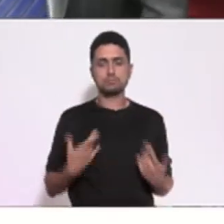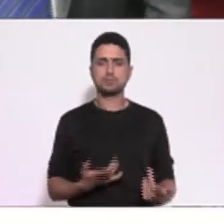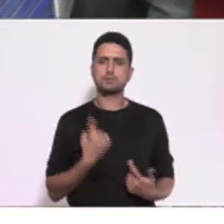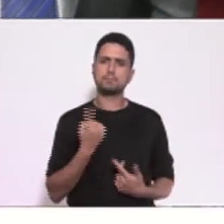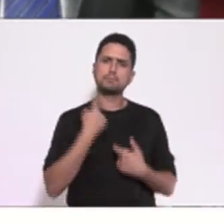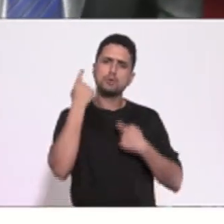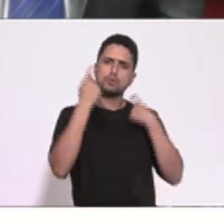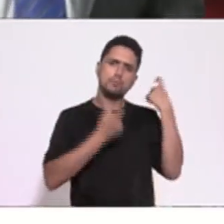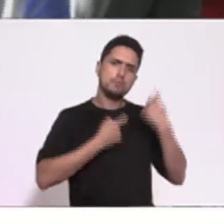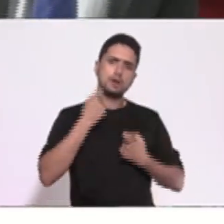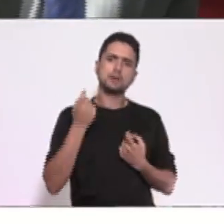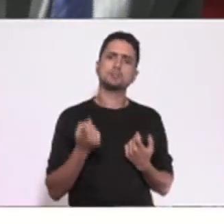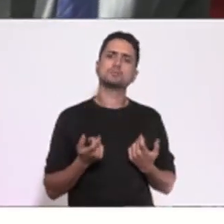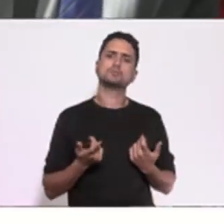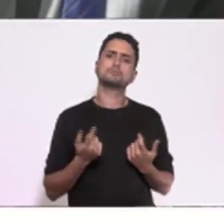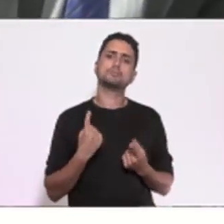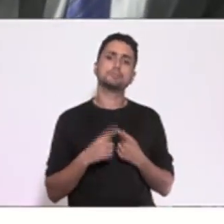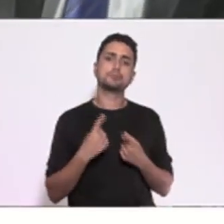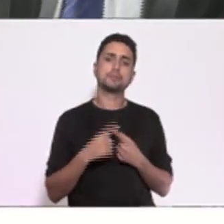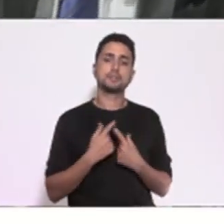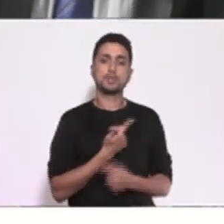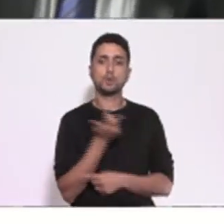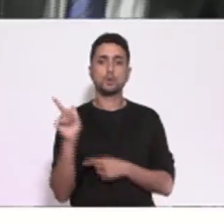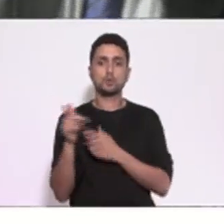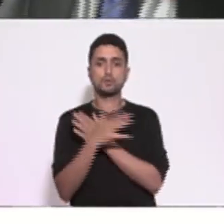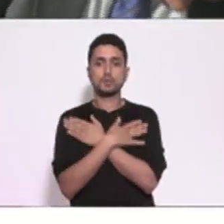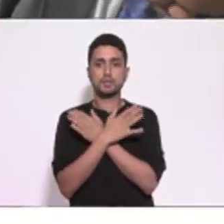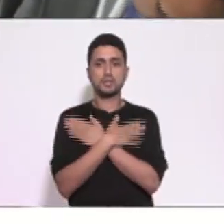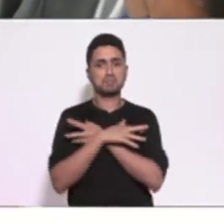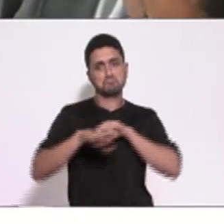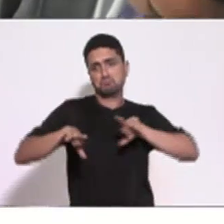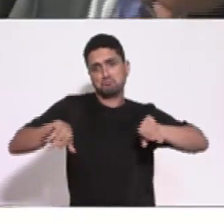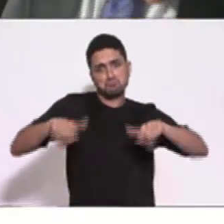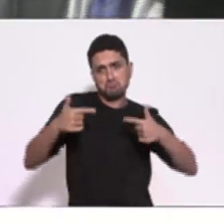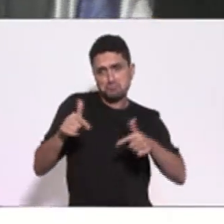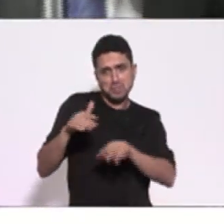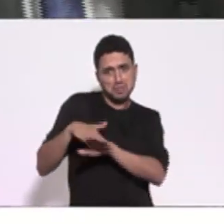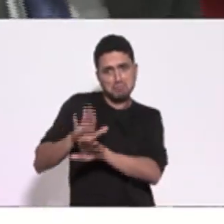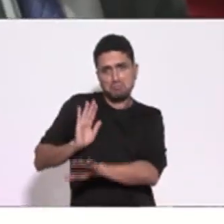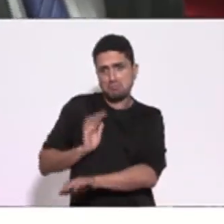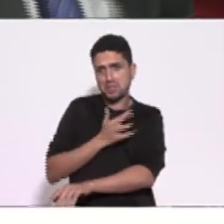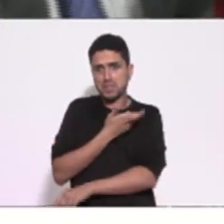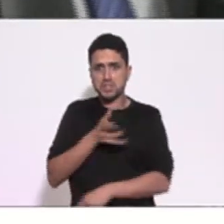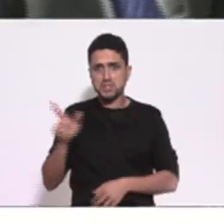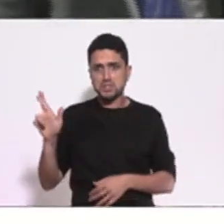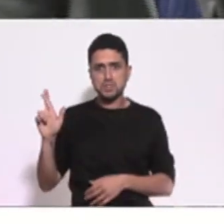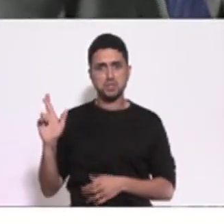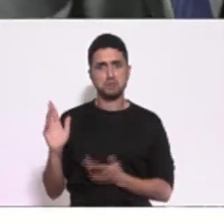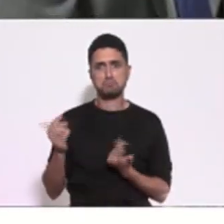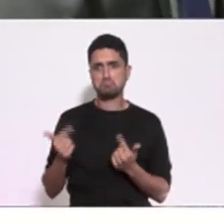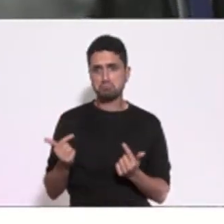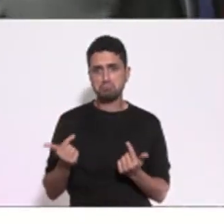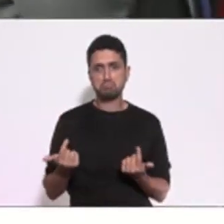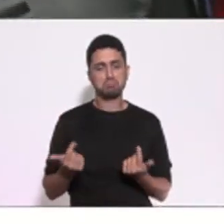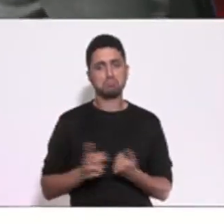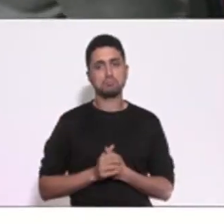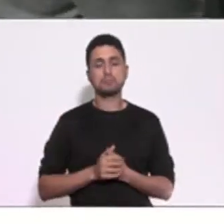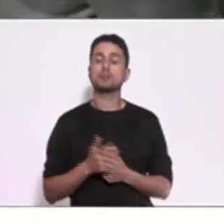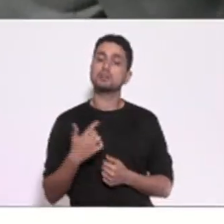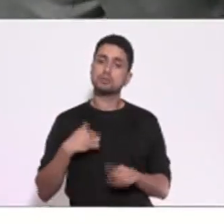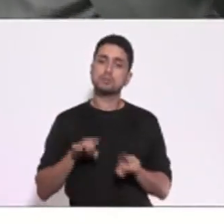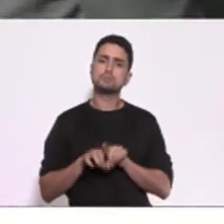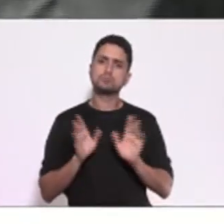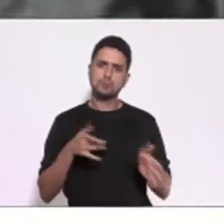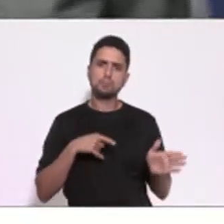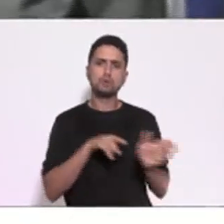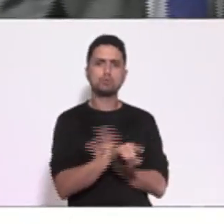com aqueles outros feriados que não são religiosos ou que não têm uma liturgia tão definida. Eu, inclusive, perguntei para alguns